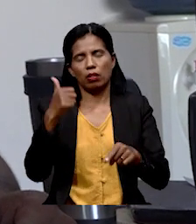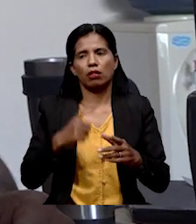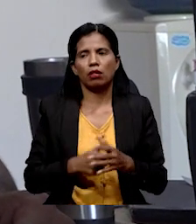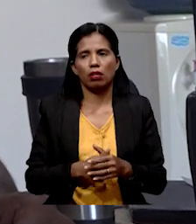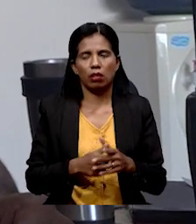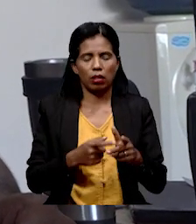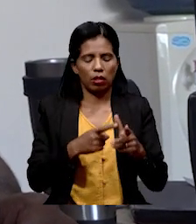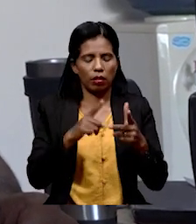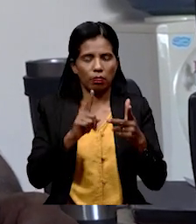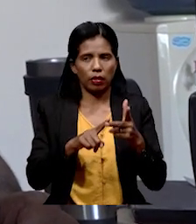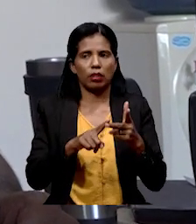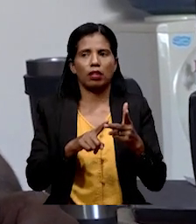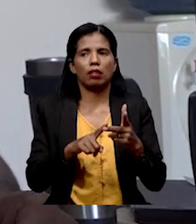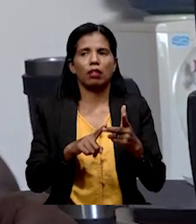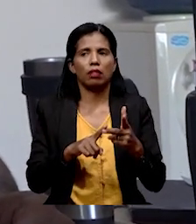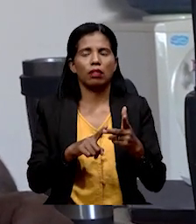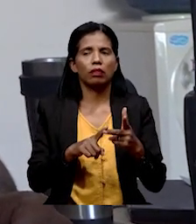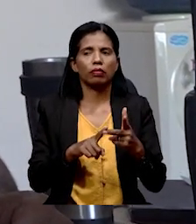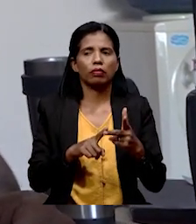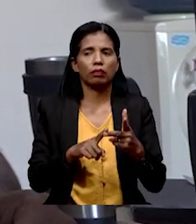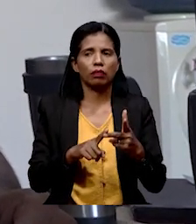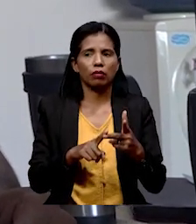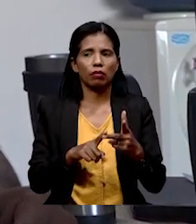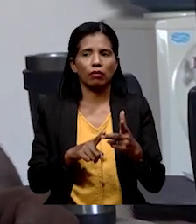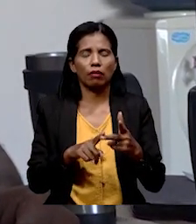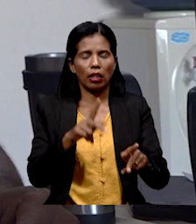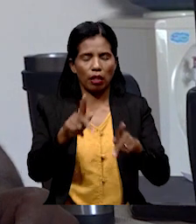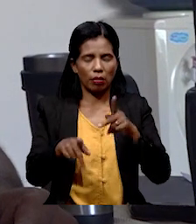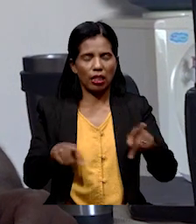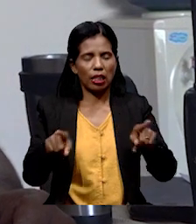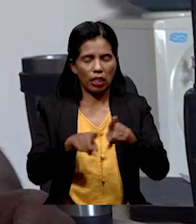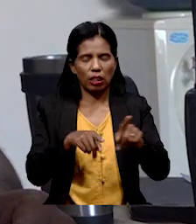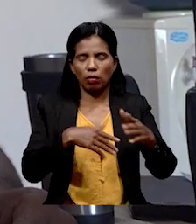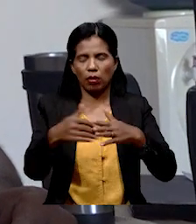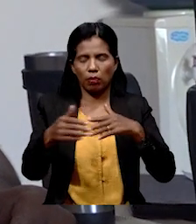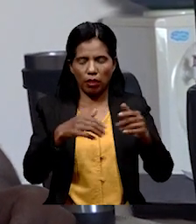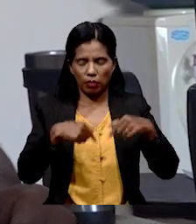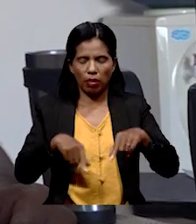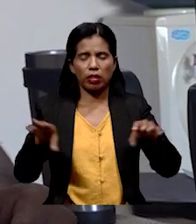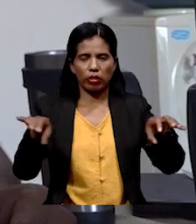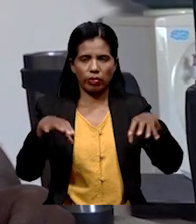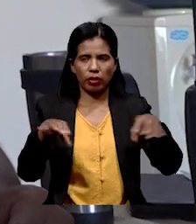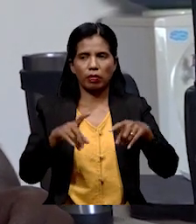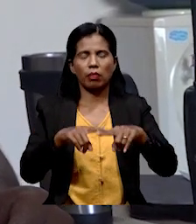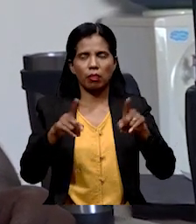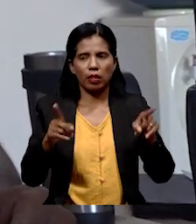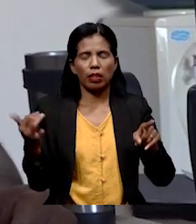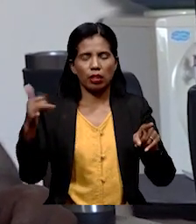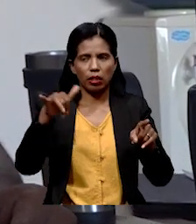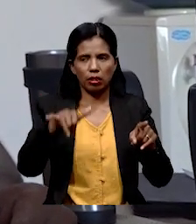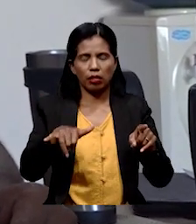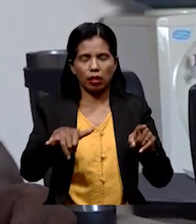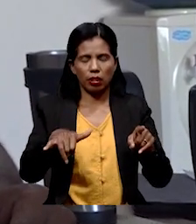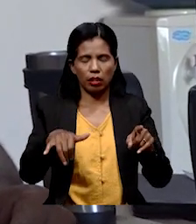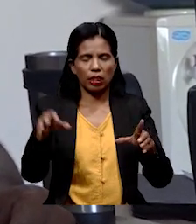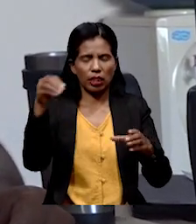Ida selo falita, é mané normal, bem, nia lá, daruma saiu serviço, me be sira, né? Be mete arte,